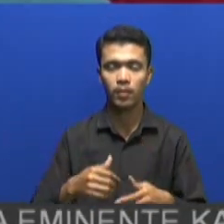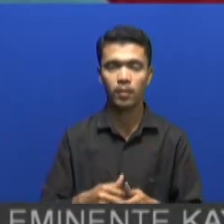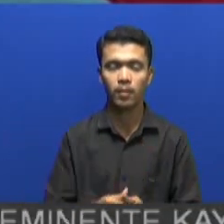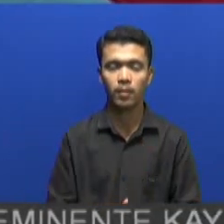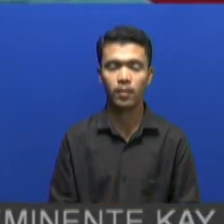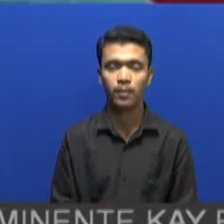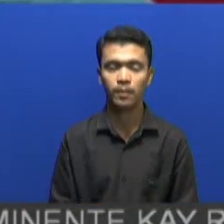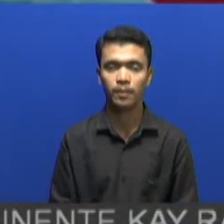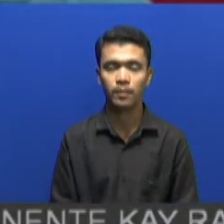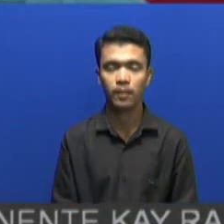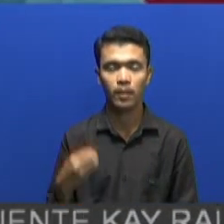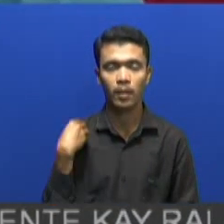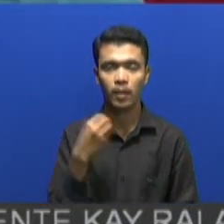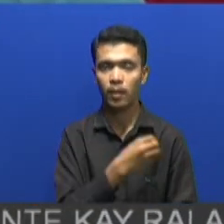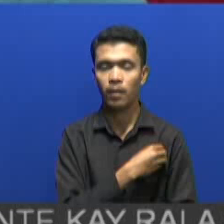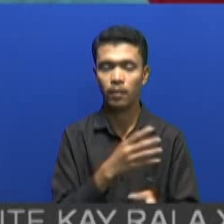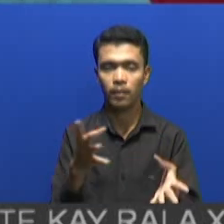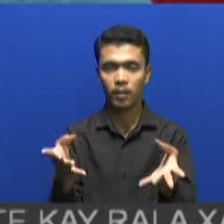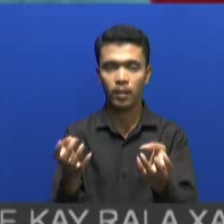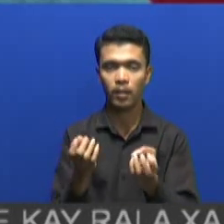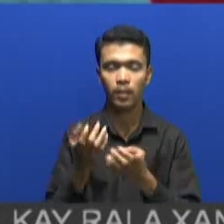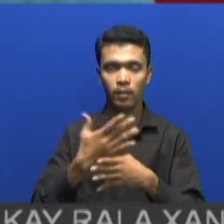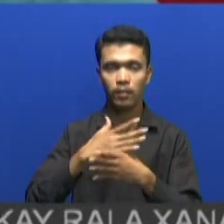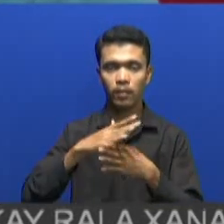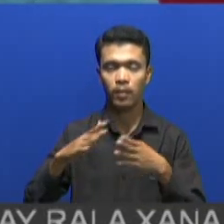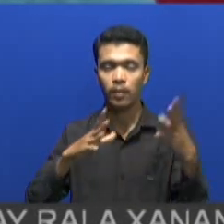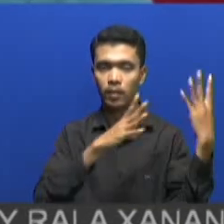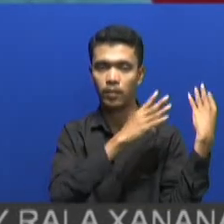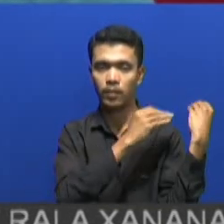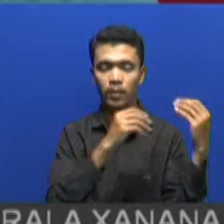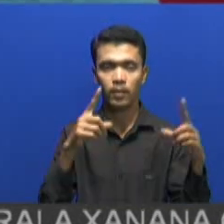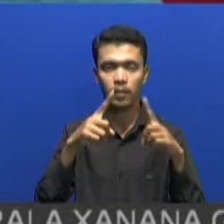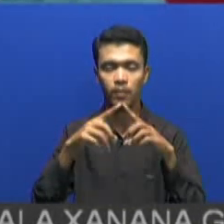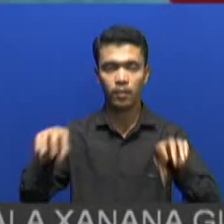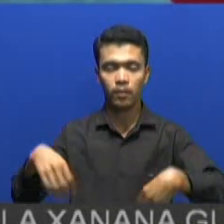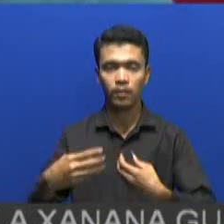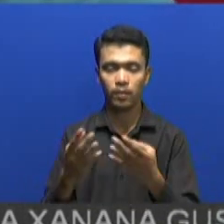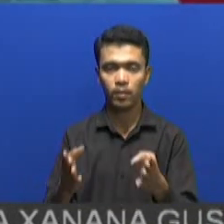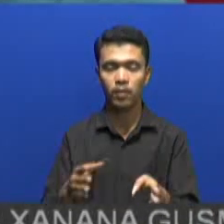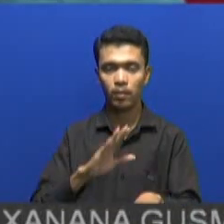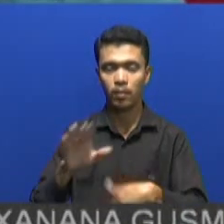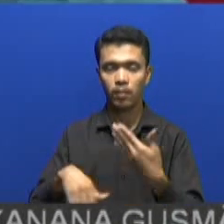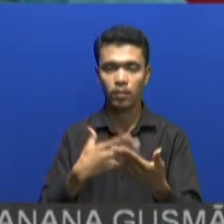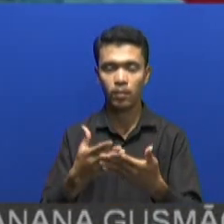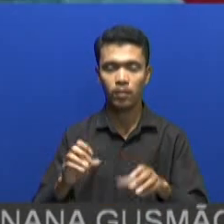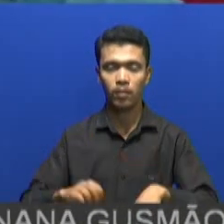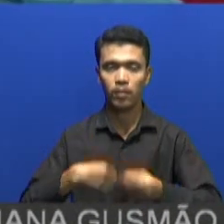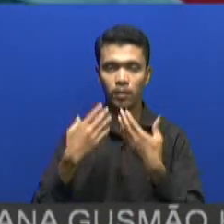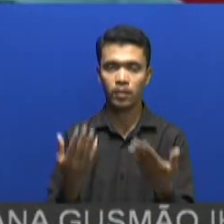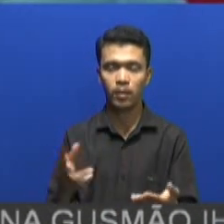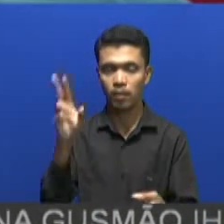institusaun sira hotu ami karak atu fahe konhecimento ba funcionar sira hotu hotu onsa atu utiliza wana